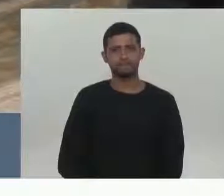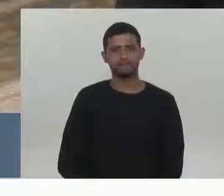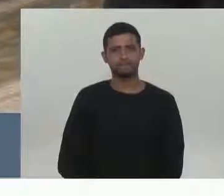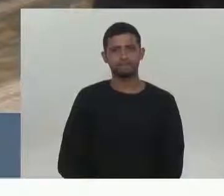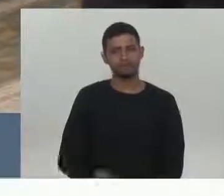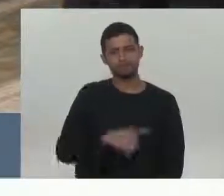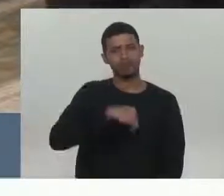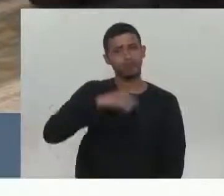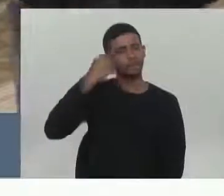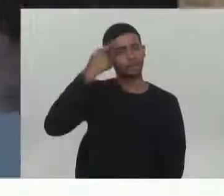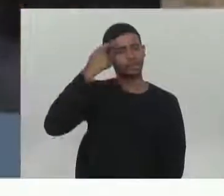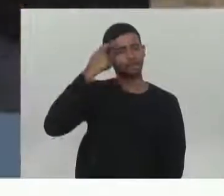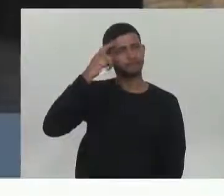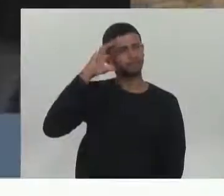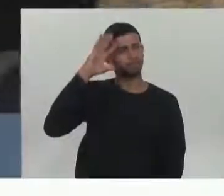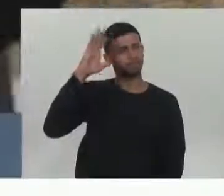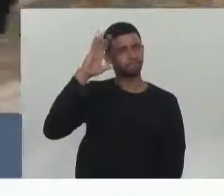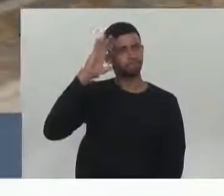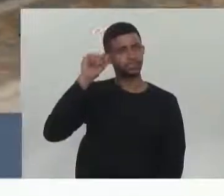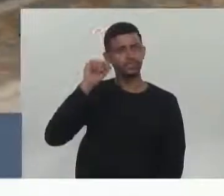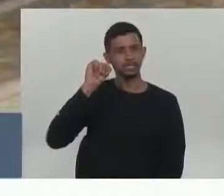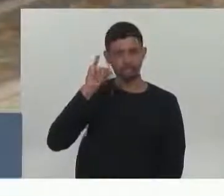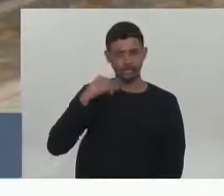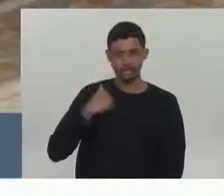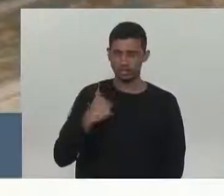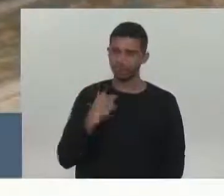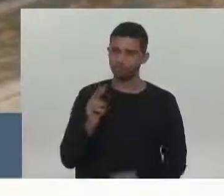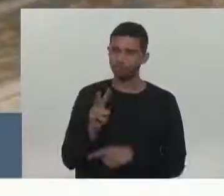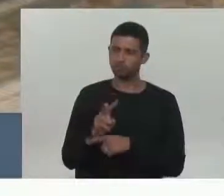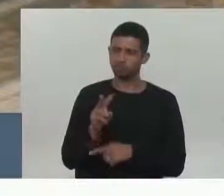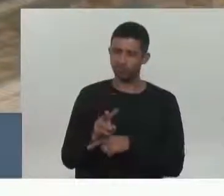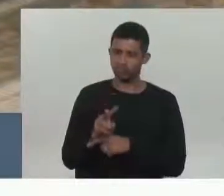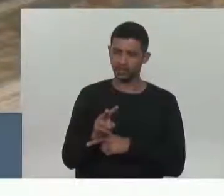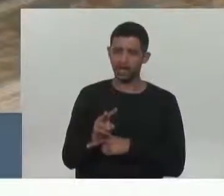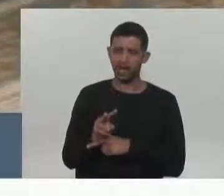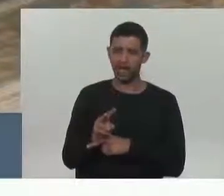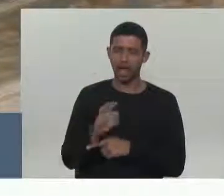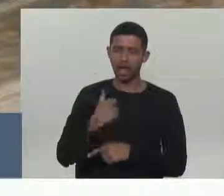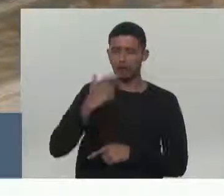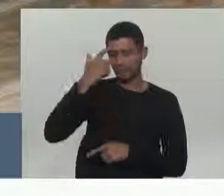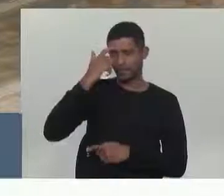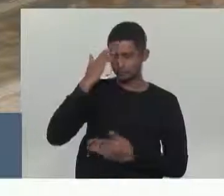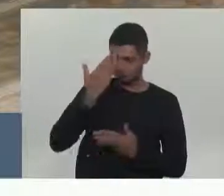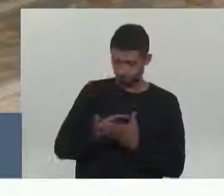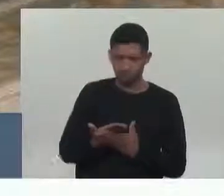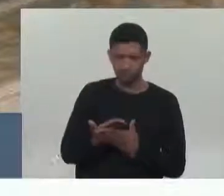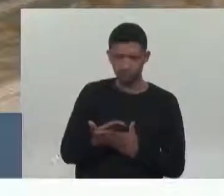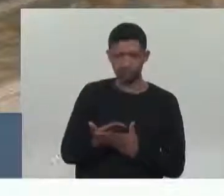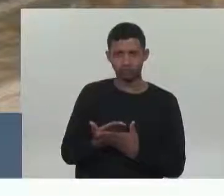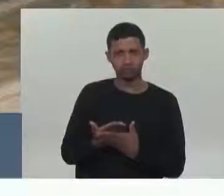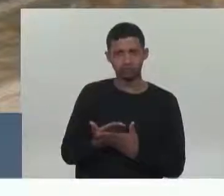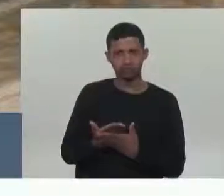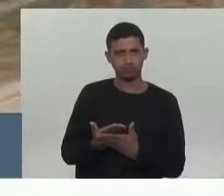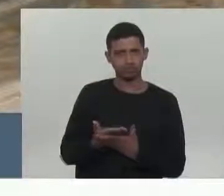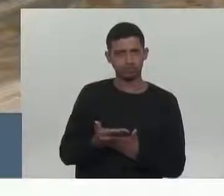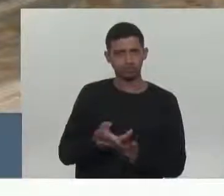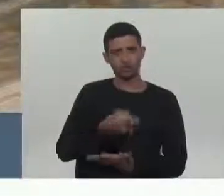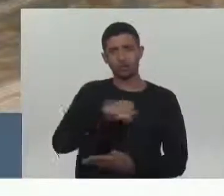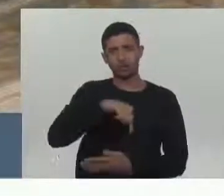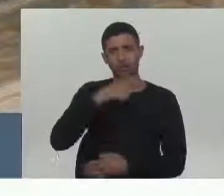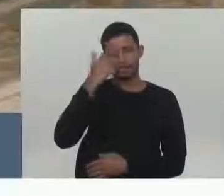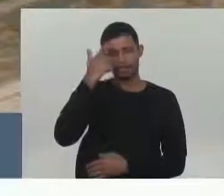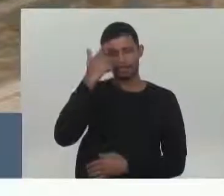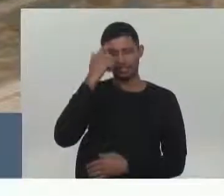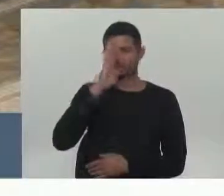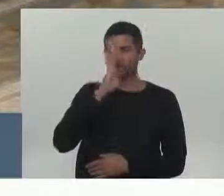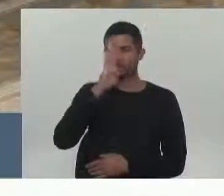em mente que, uma vez que defendamos aquilo que acreditamos, tenhamos como norte a